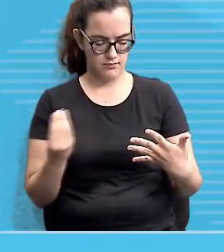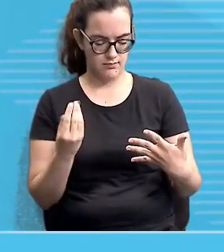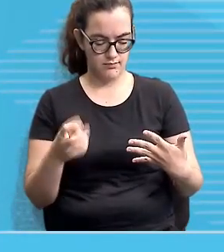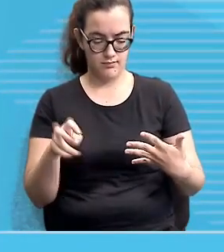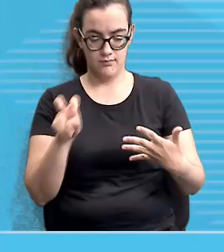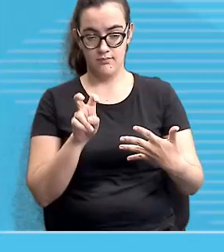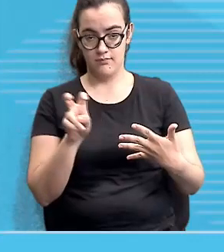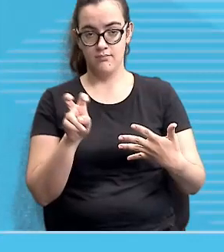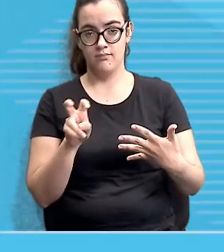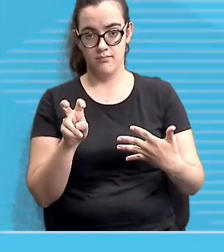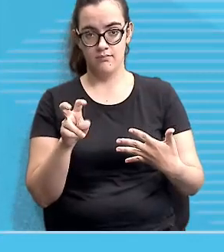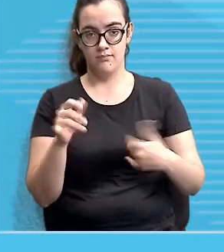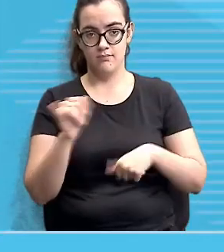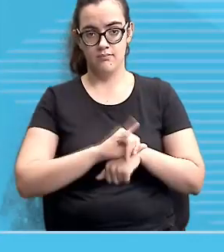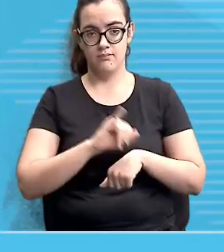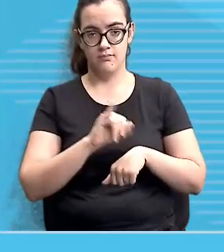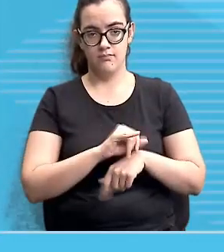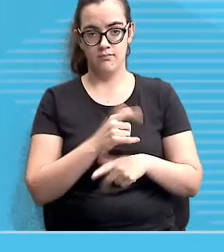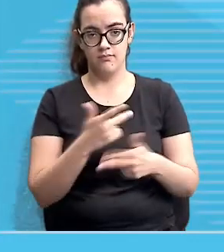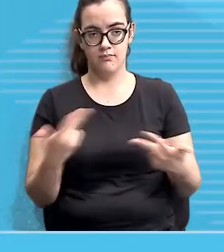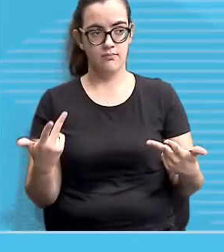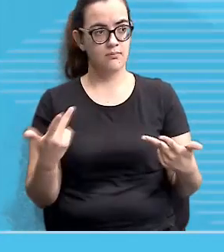são 5